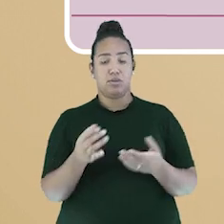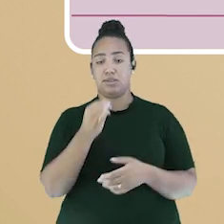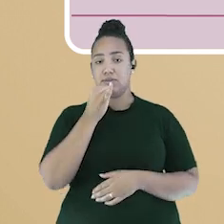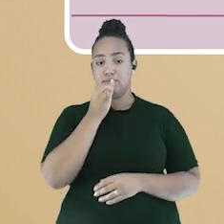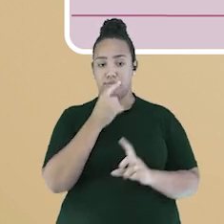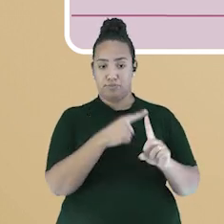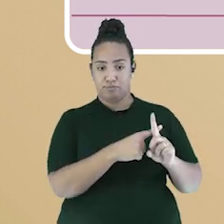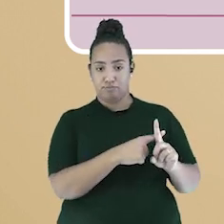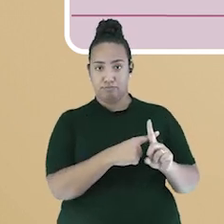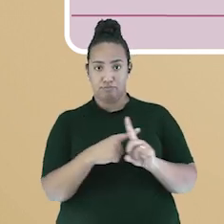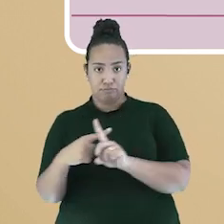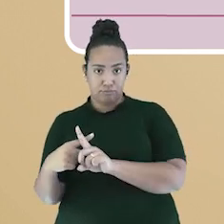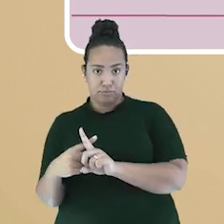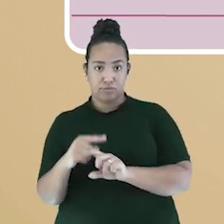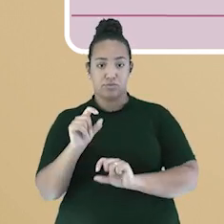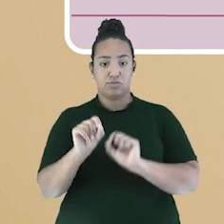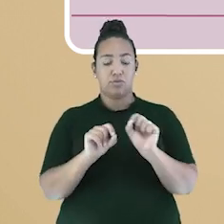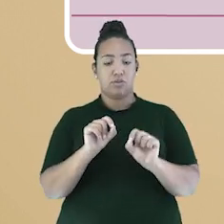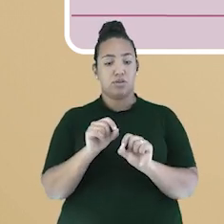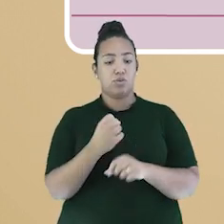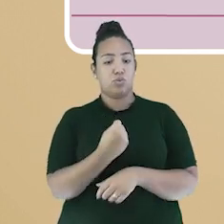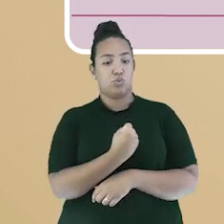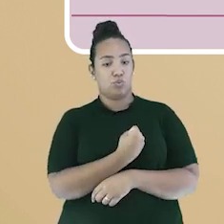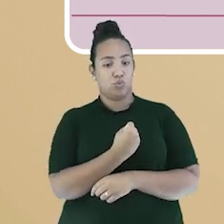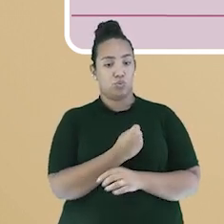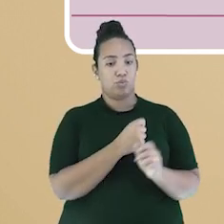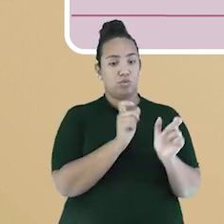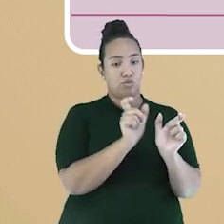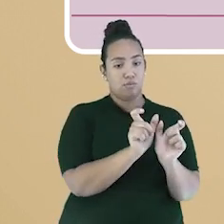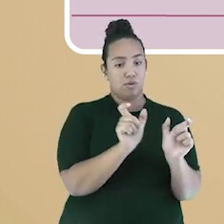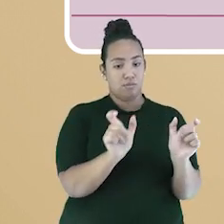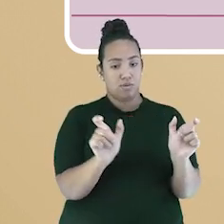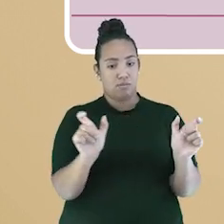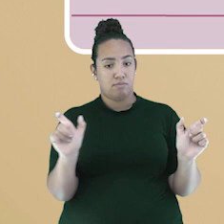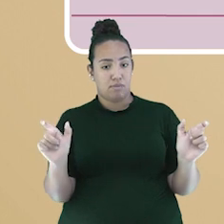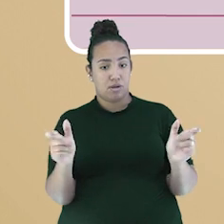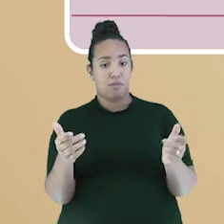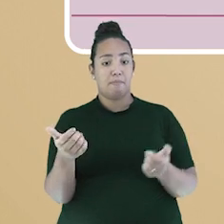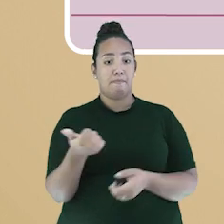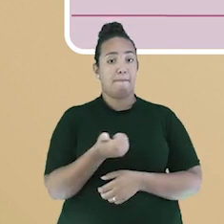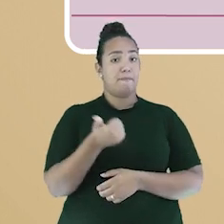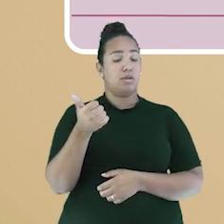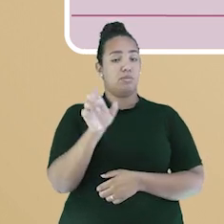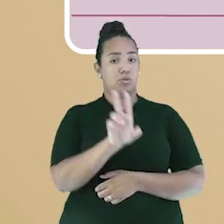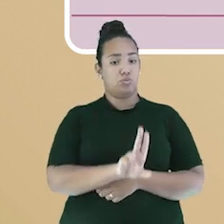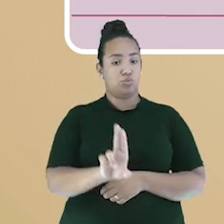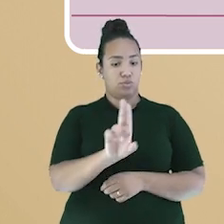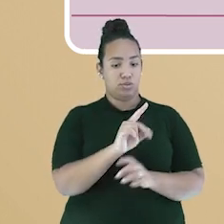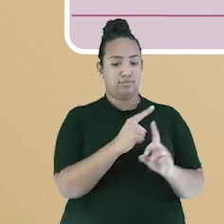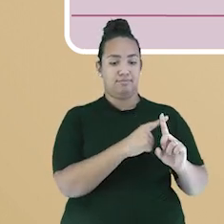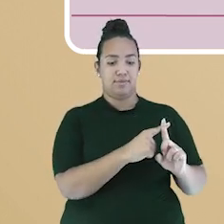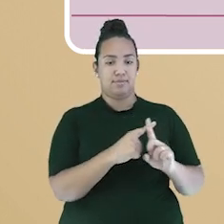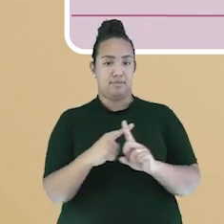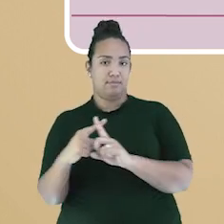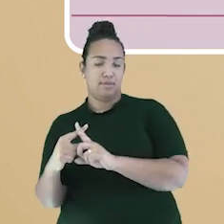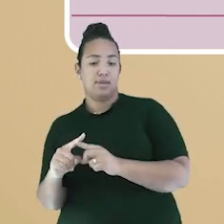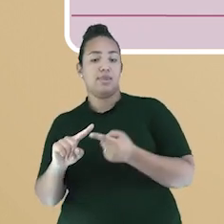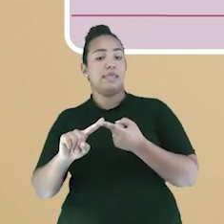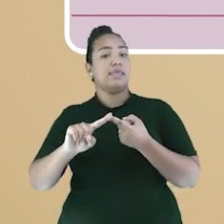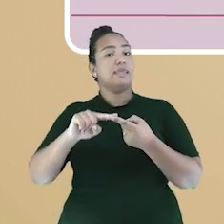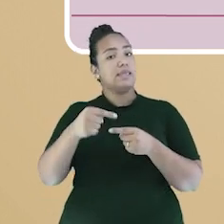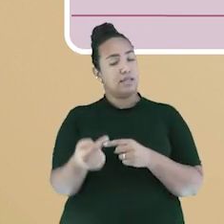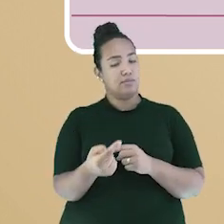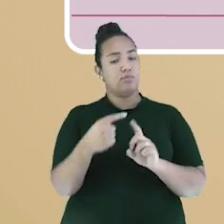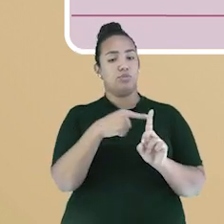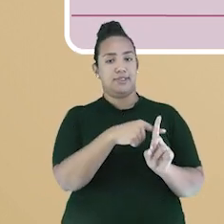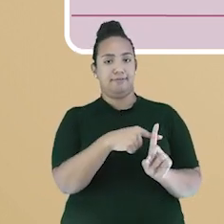é aquela que organiza os números por partes usando primeiro a operação da multiplicação e depois a operação da